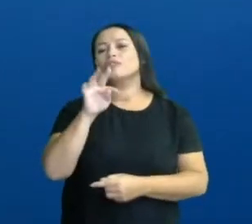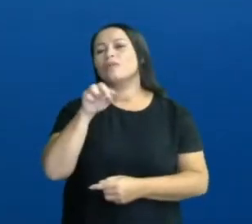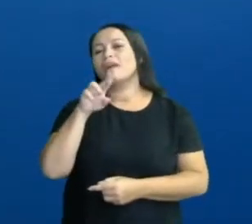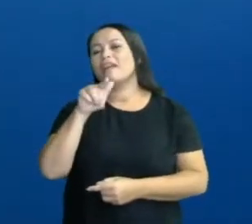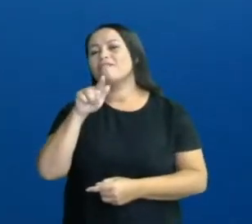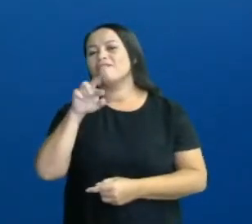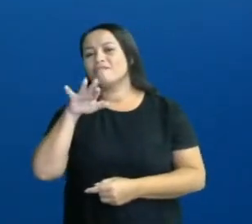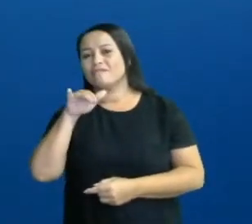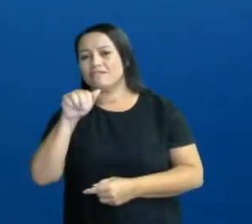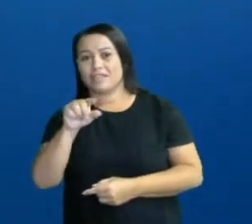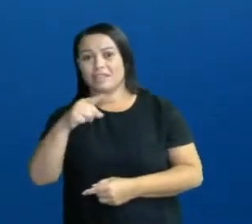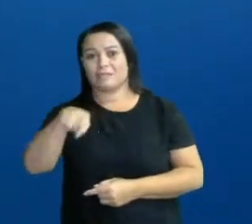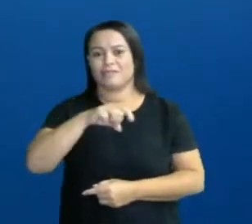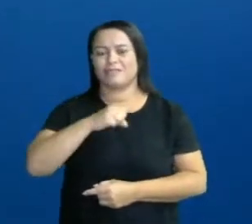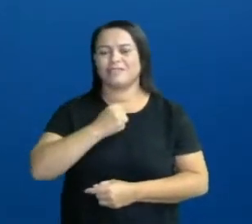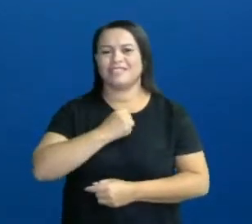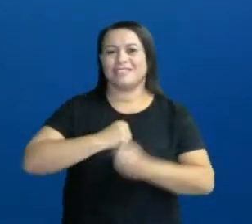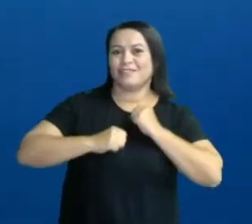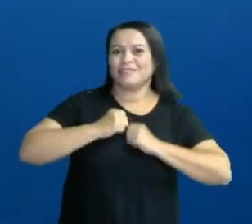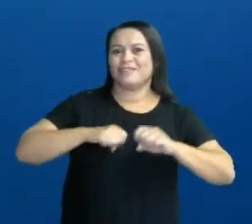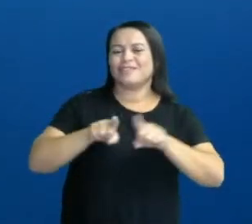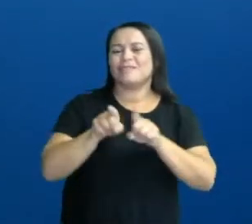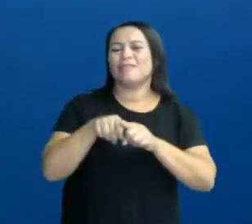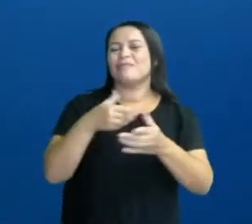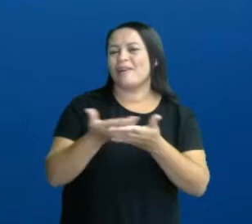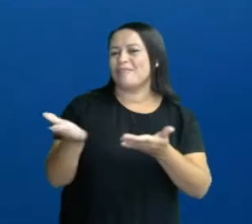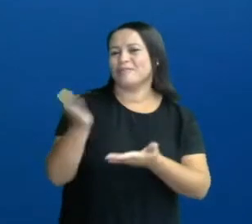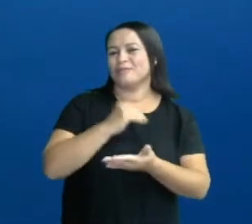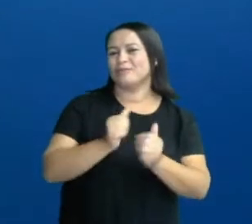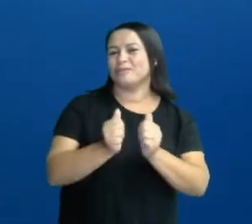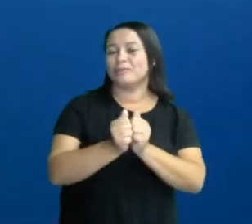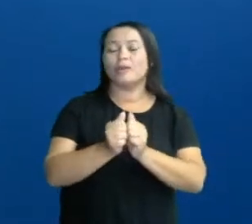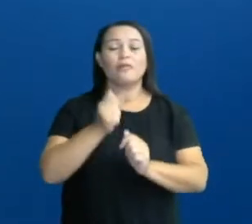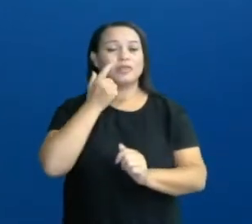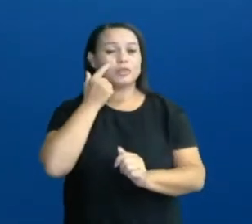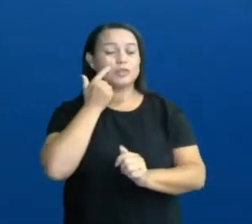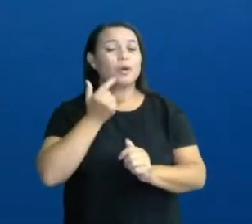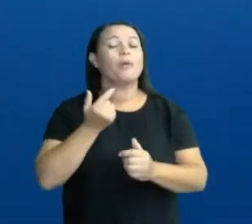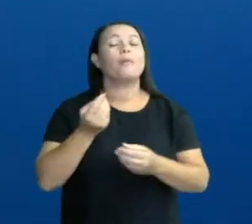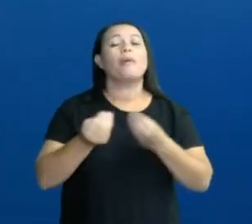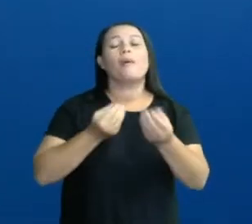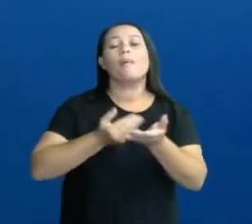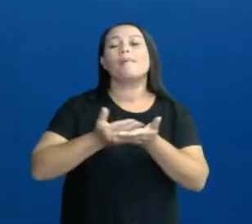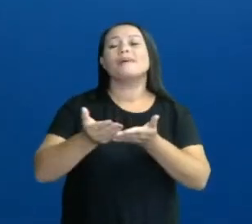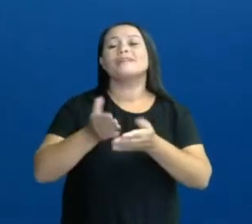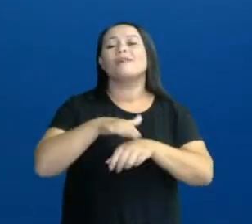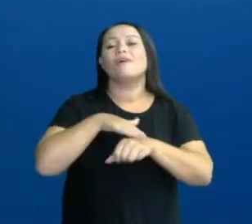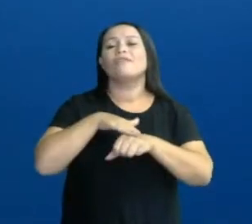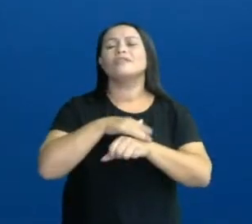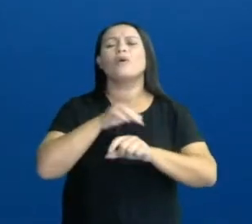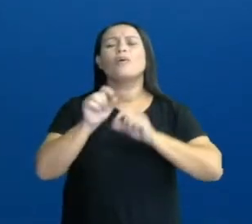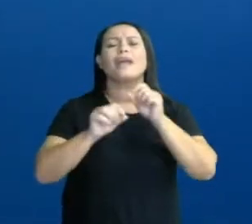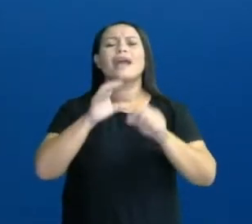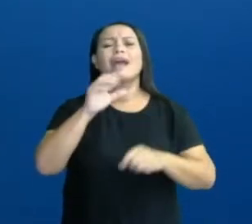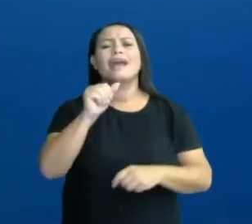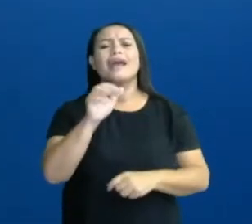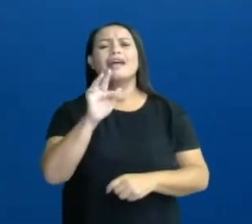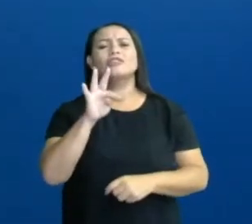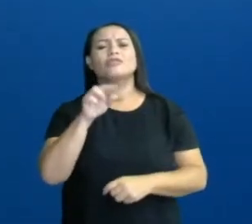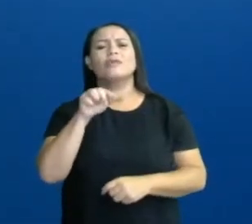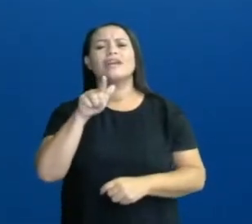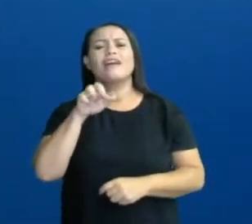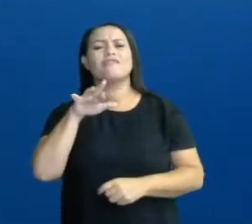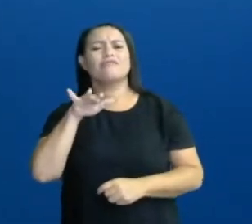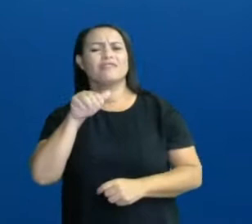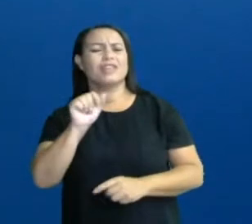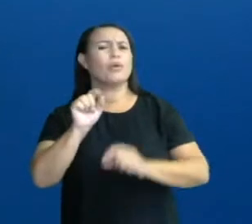aí estejam ansiosos por mais essa aula e vamos comigo, tá? Então, para início de conversa, quando a gente fala de cartografia, você deve